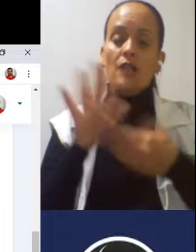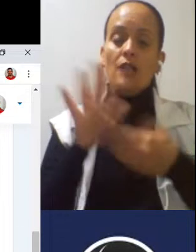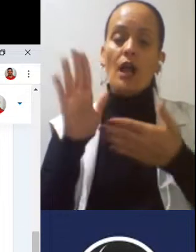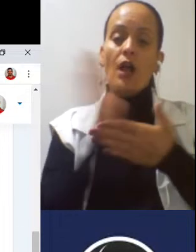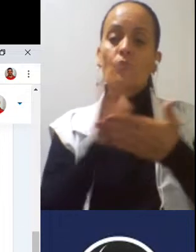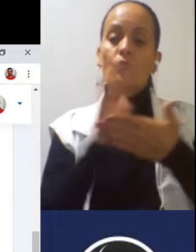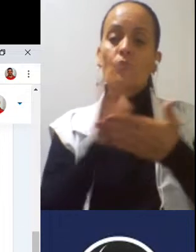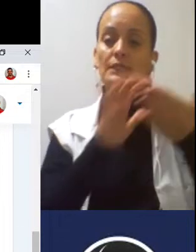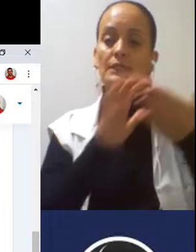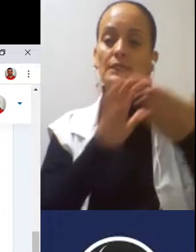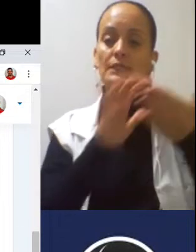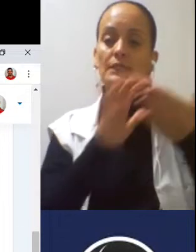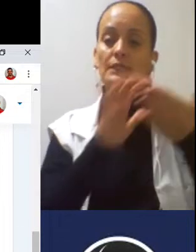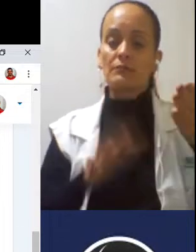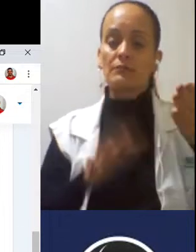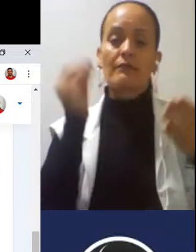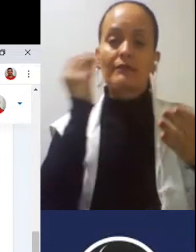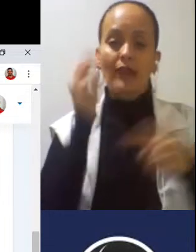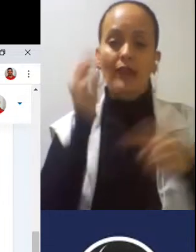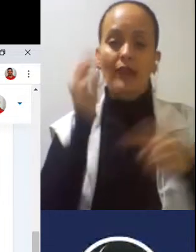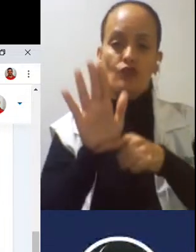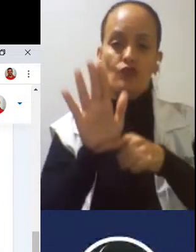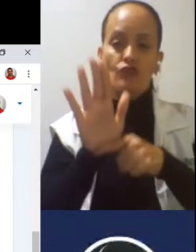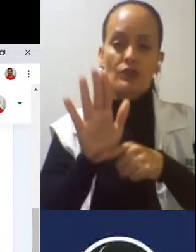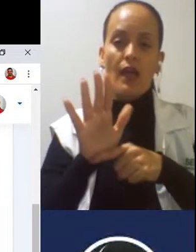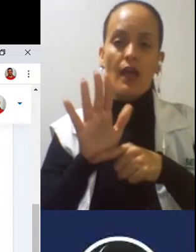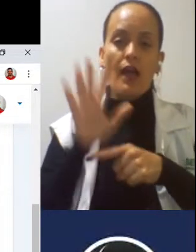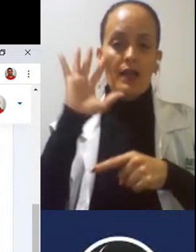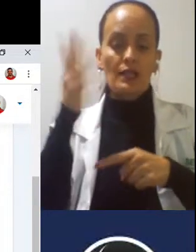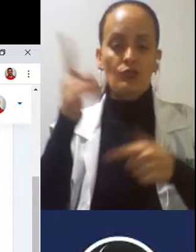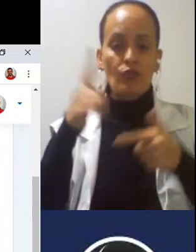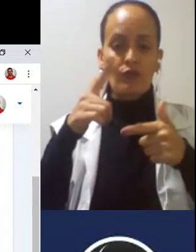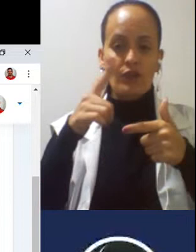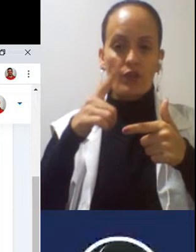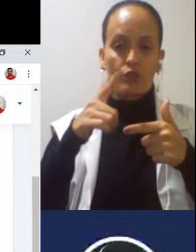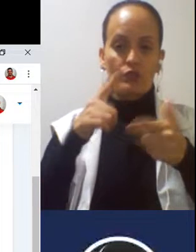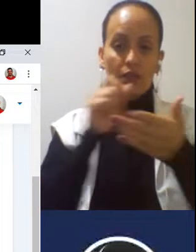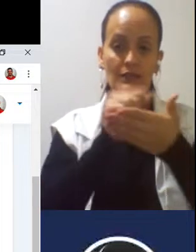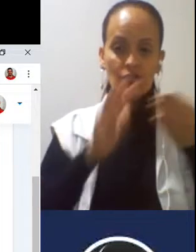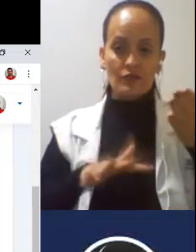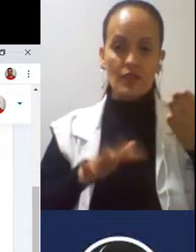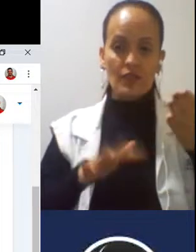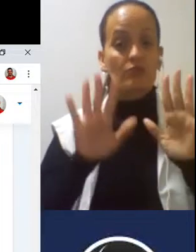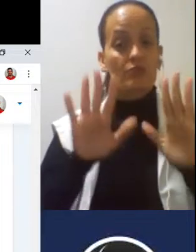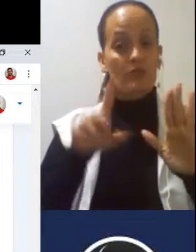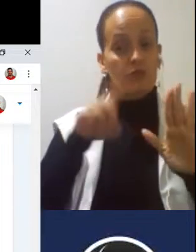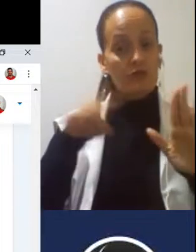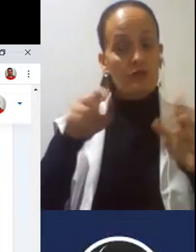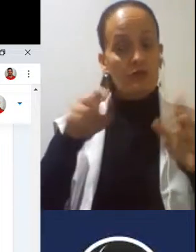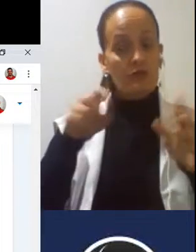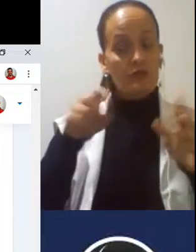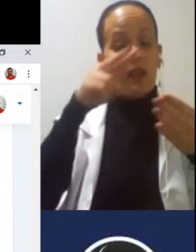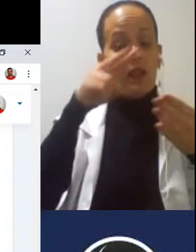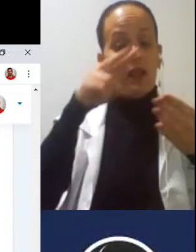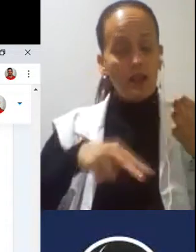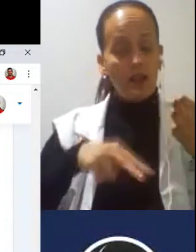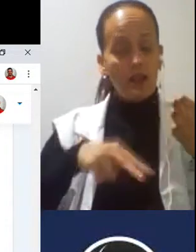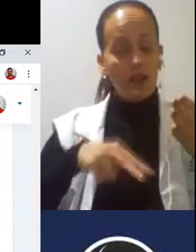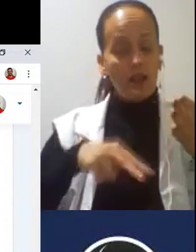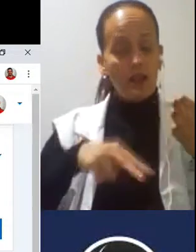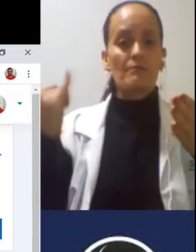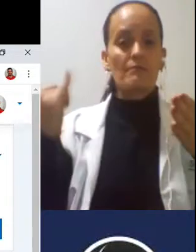ajudar vocês aí no desenvolvimento das SAPs, certo? Mas enquanto isso, pessoal, não deixem de abrir o conteúdo, de vir aqui